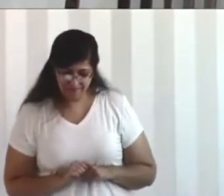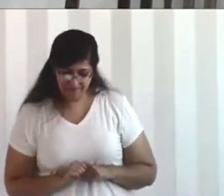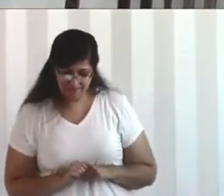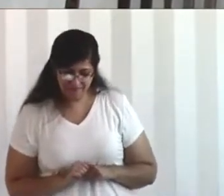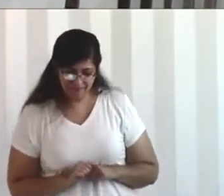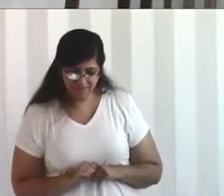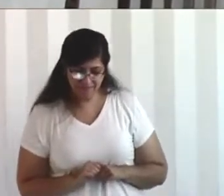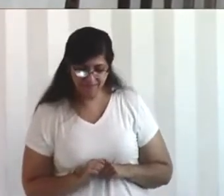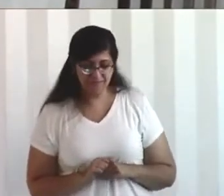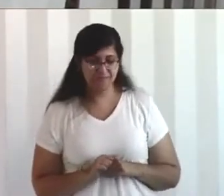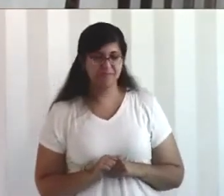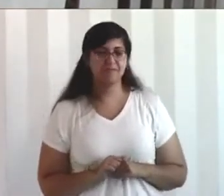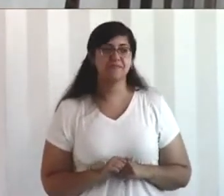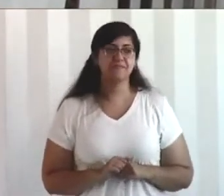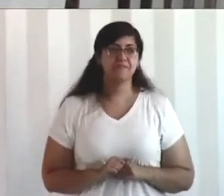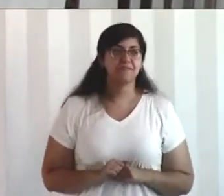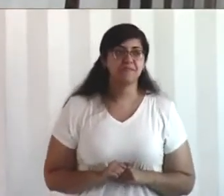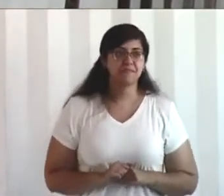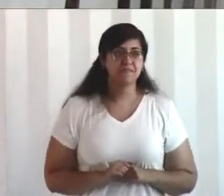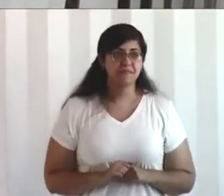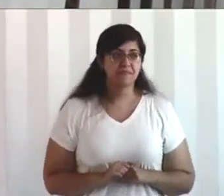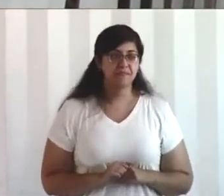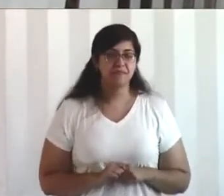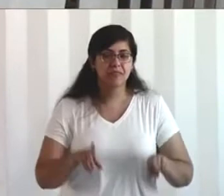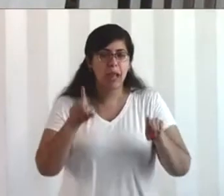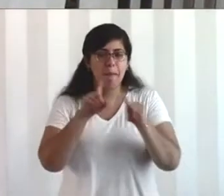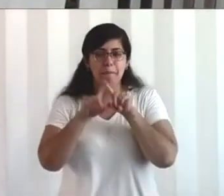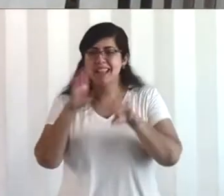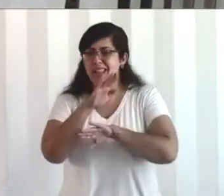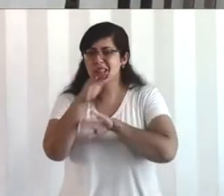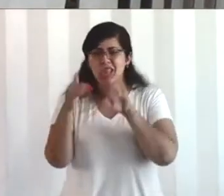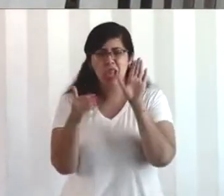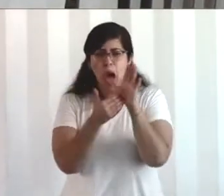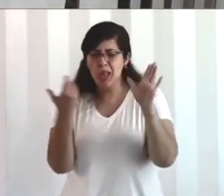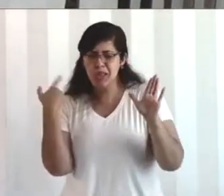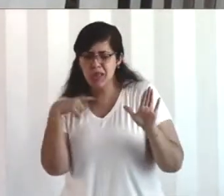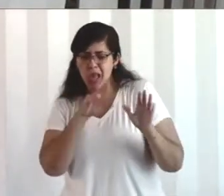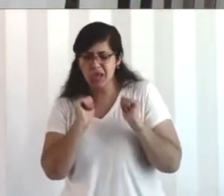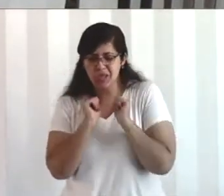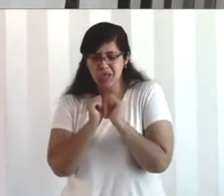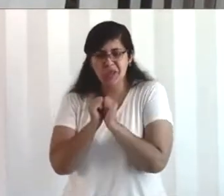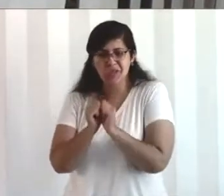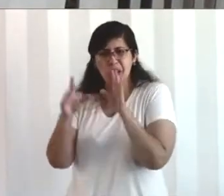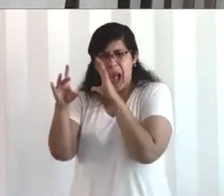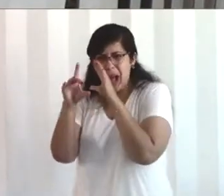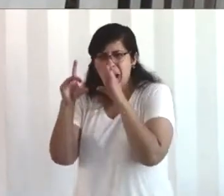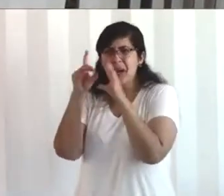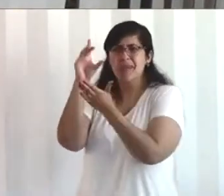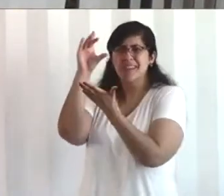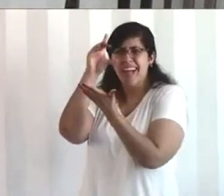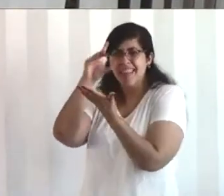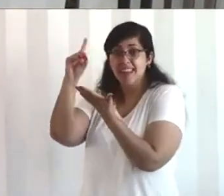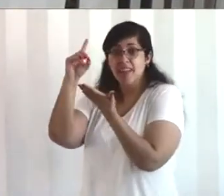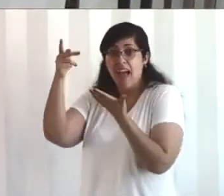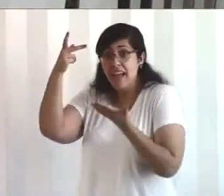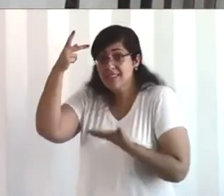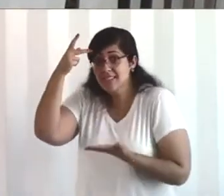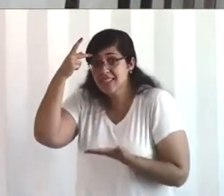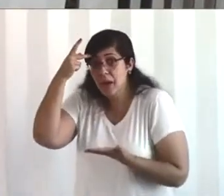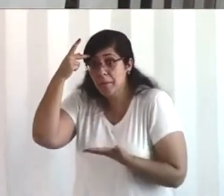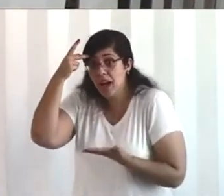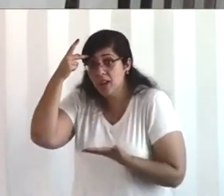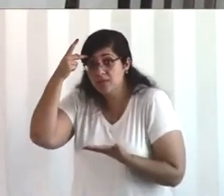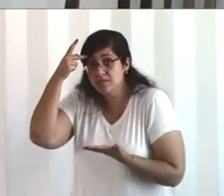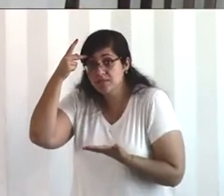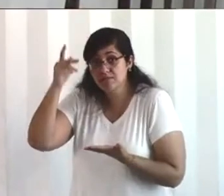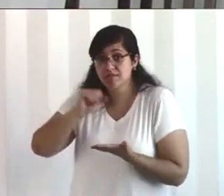uma questão sanitária, uma questão de cuidado, mas todos os outros cultuam ao Senhor. Cultuam aqui em São Paulo, cultuam no estado de